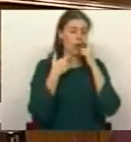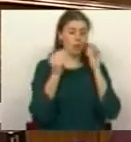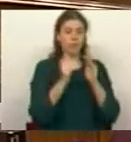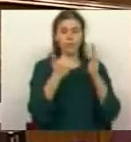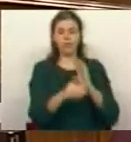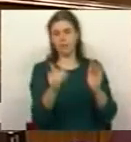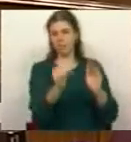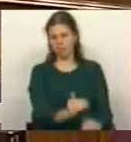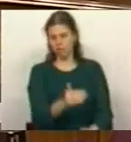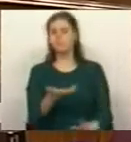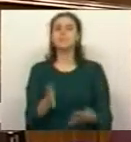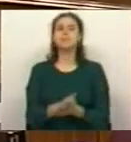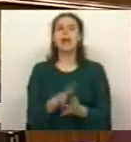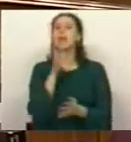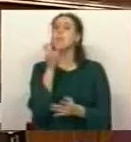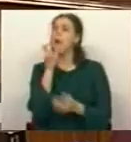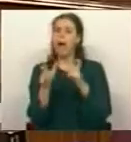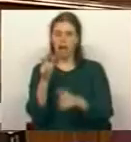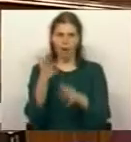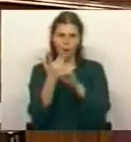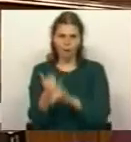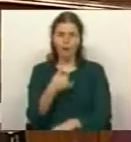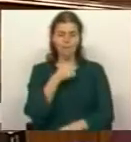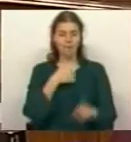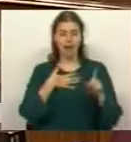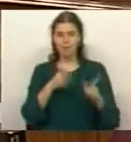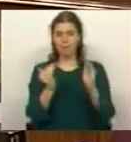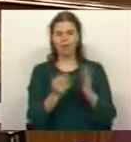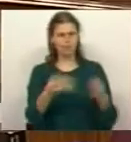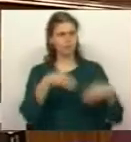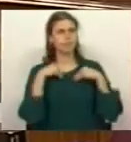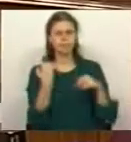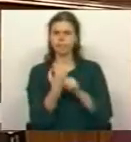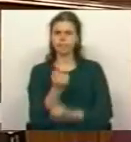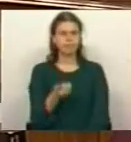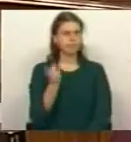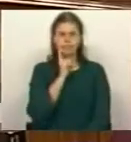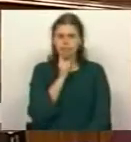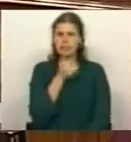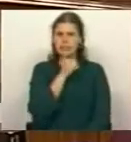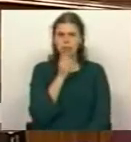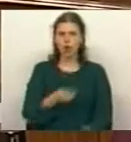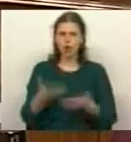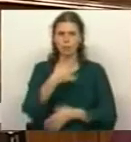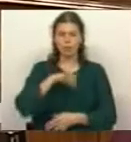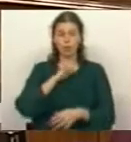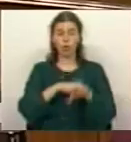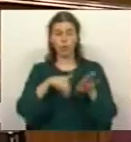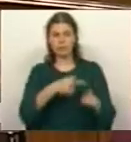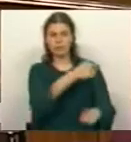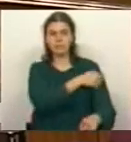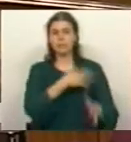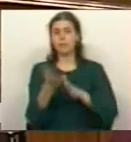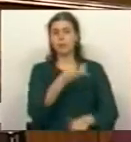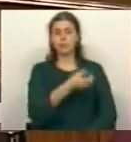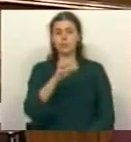médias empresas. Dito por outras palavras, estas pequenas empresas, apesar de assumirem um papel absolutamente decisivo na nossa economia, porque representam